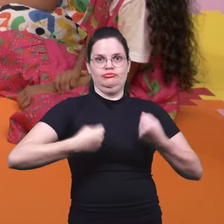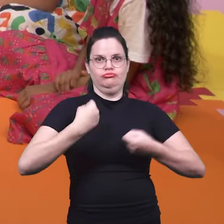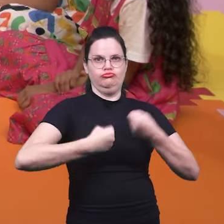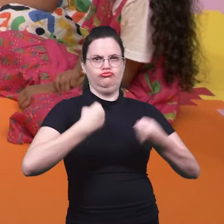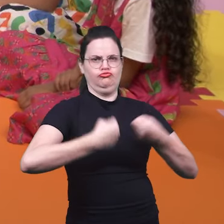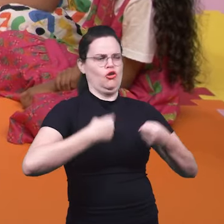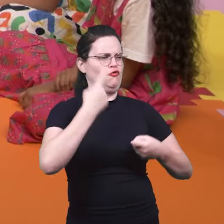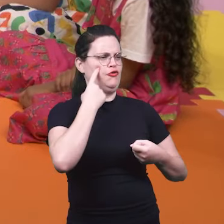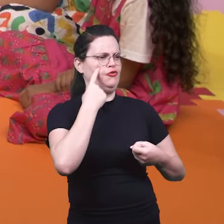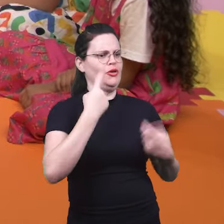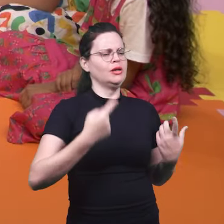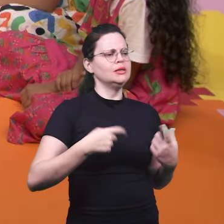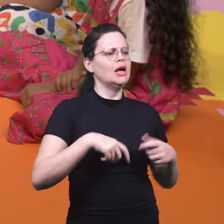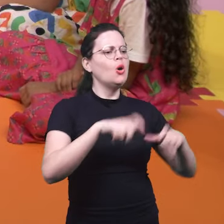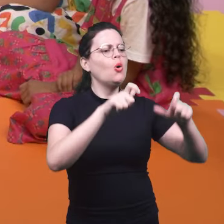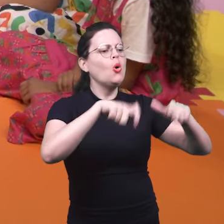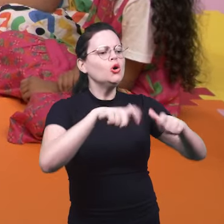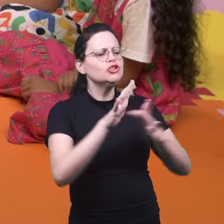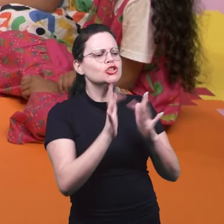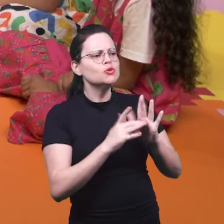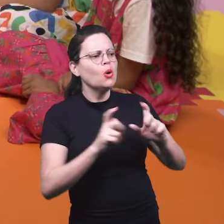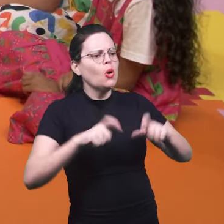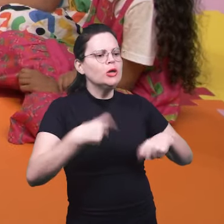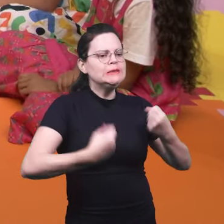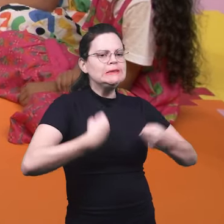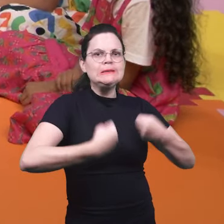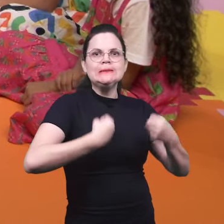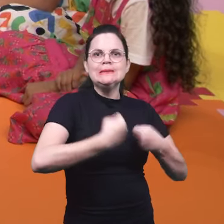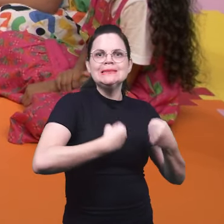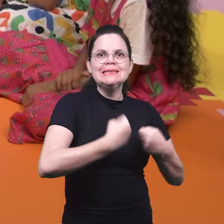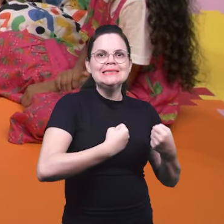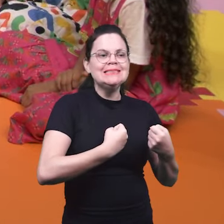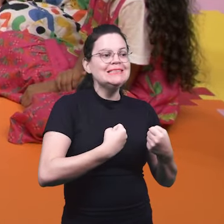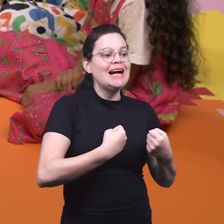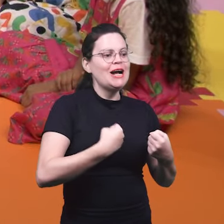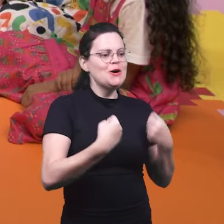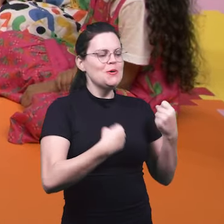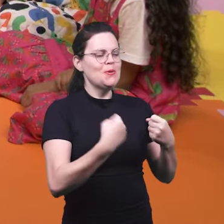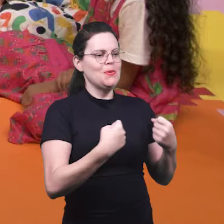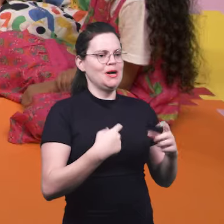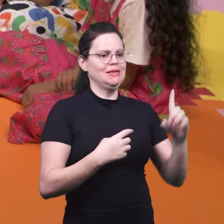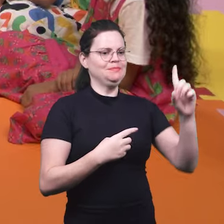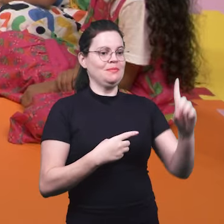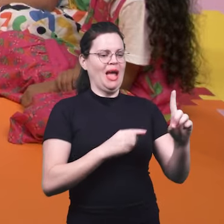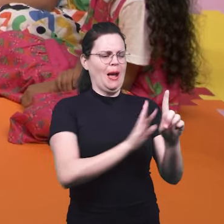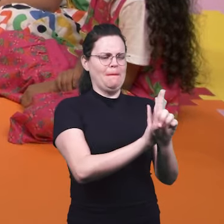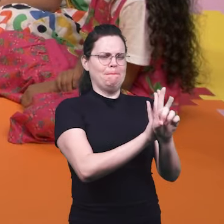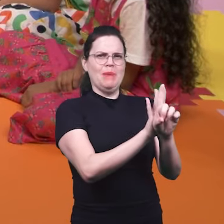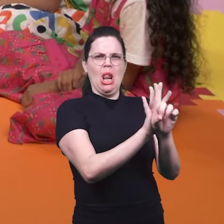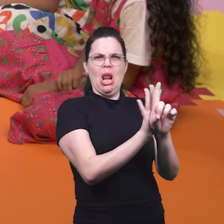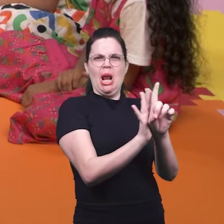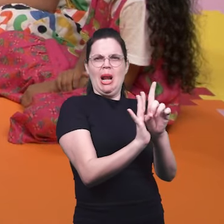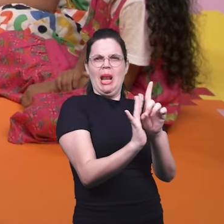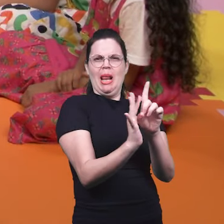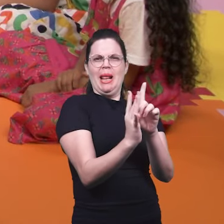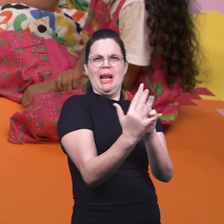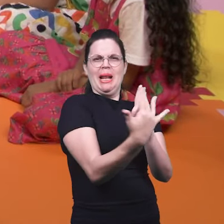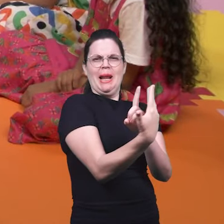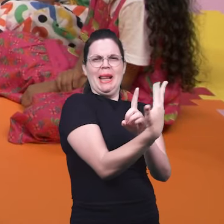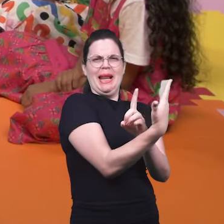depressa onde eu lhe ouviu dizer que Jesus estava izaqueu chegou mas Jesus estava cercado por